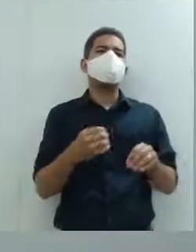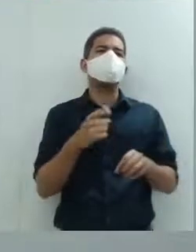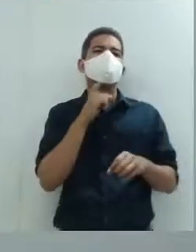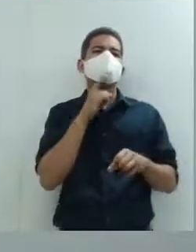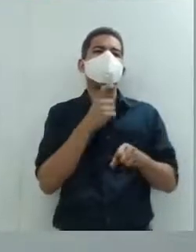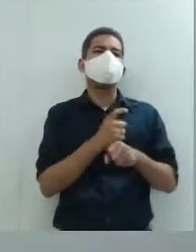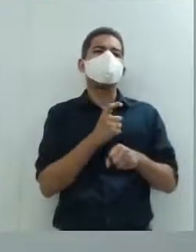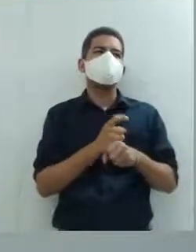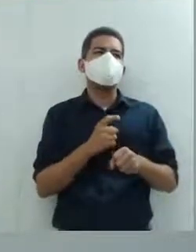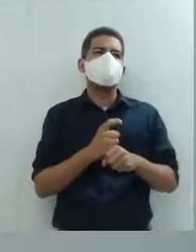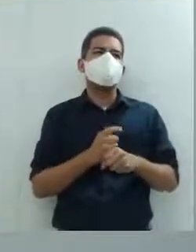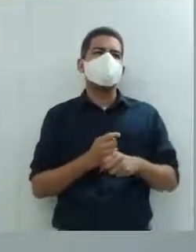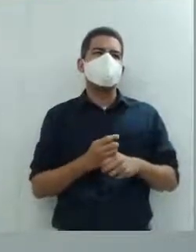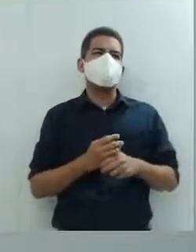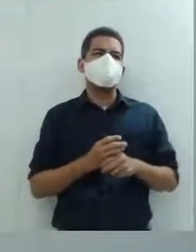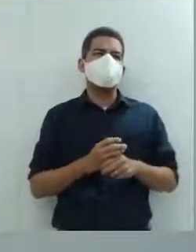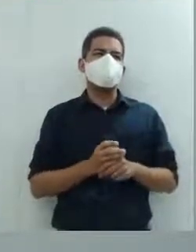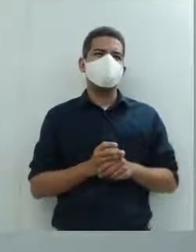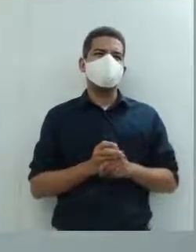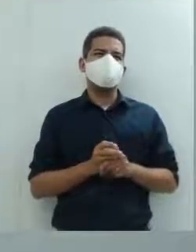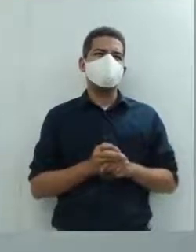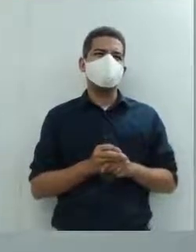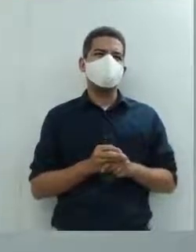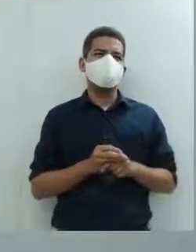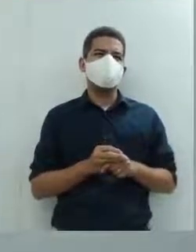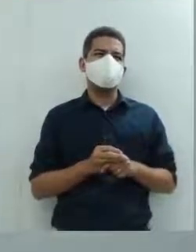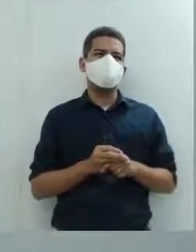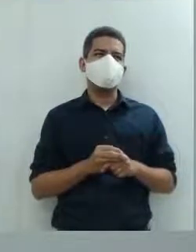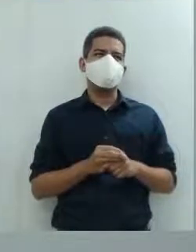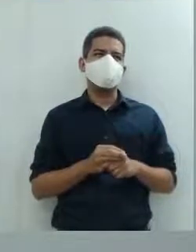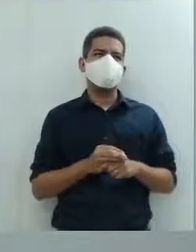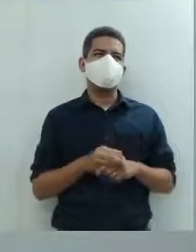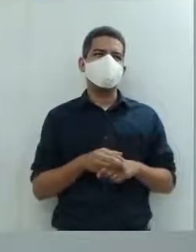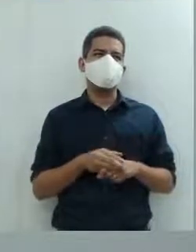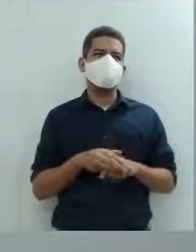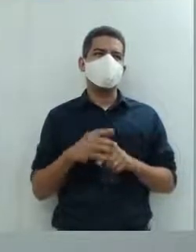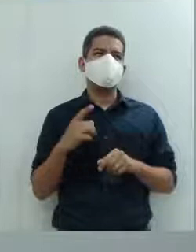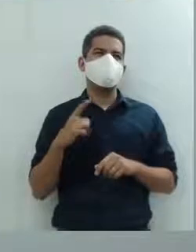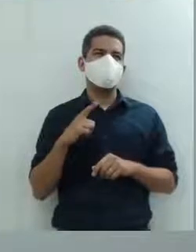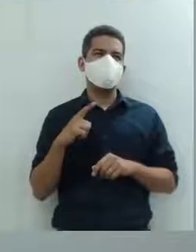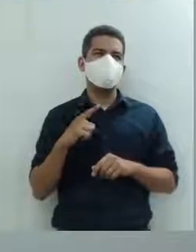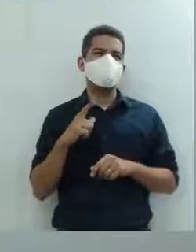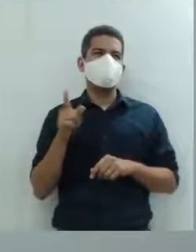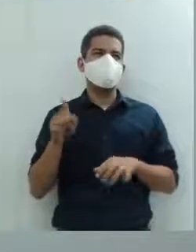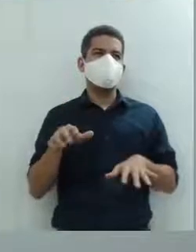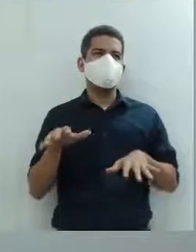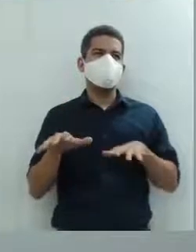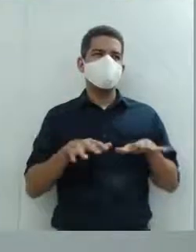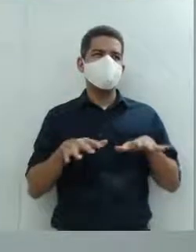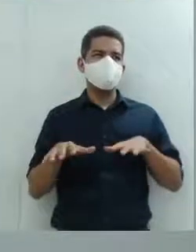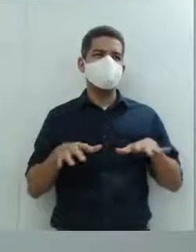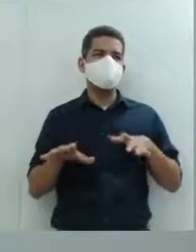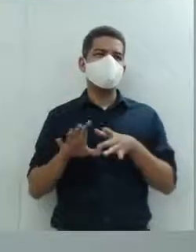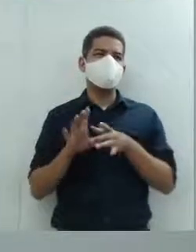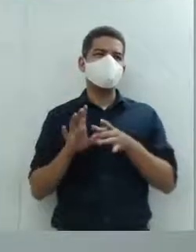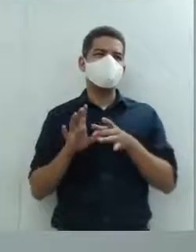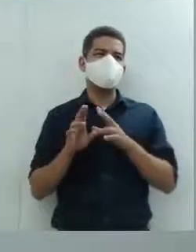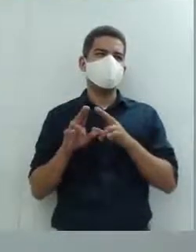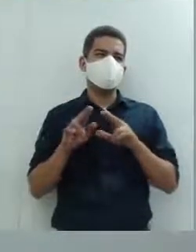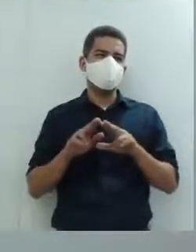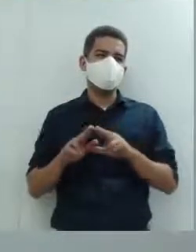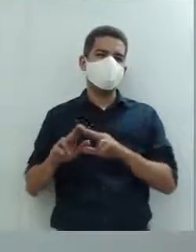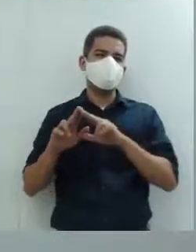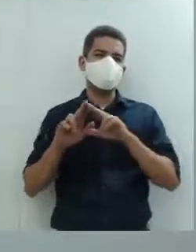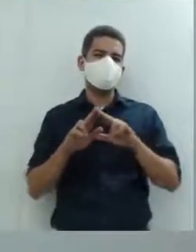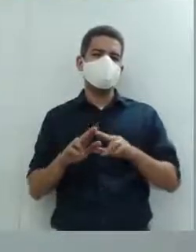movimento das massas de ar, né, sobretudo das massas de ar. Então existe um movimento também que é cíclico, que é constante, que obedece ao movimento